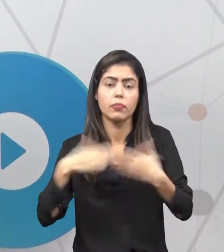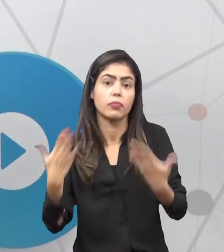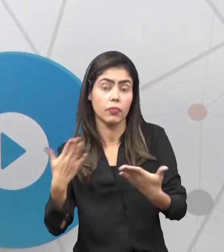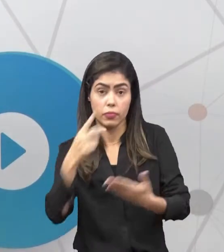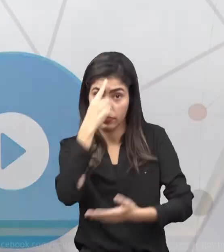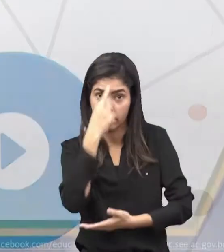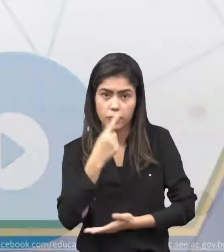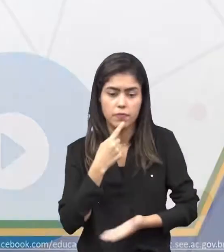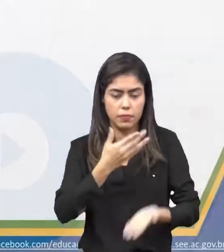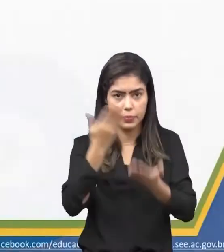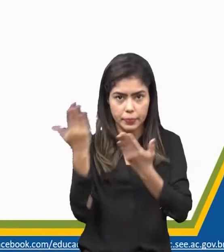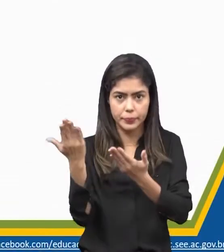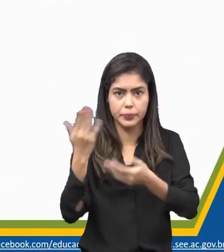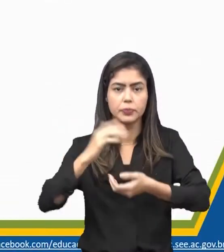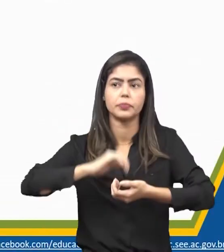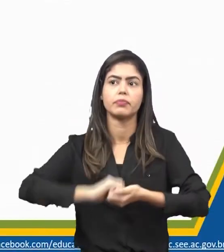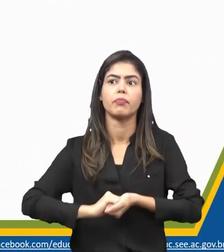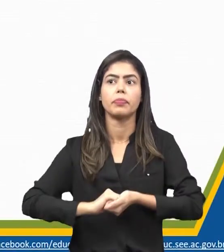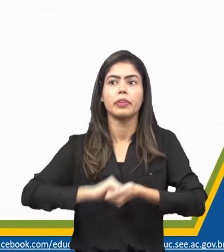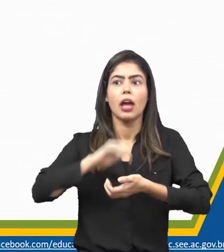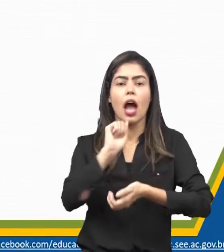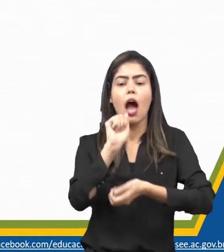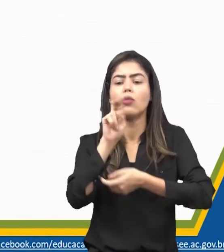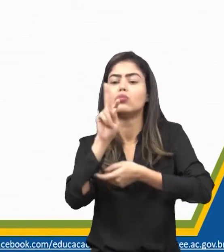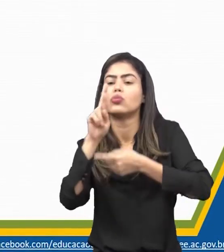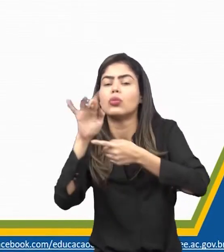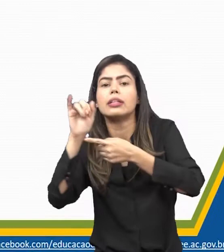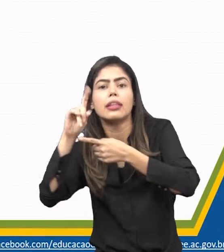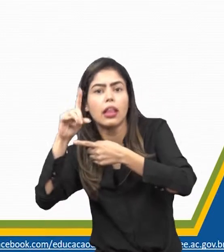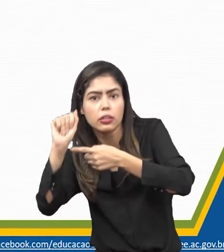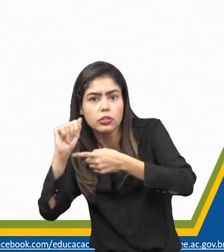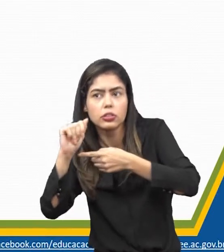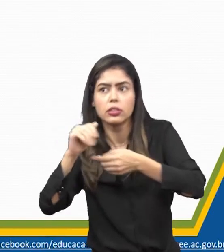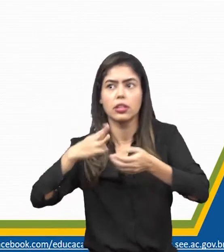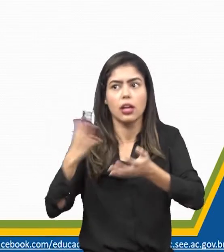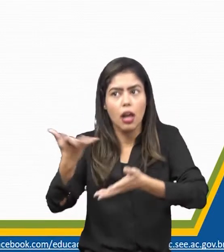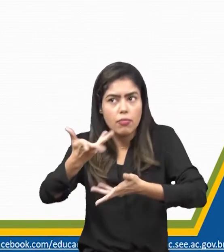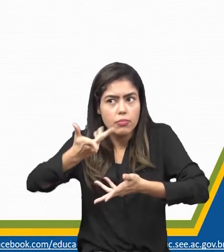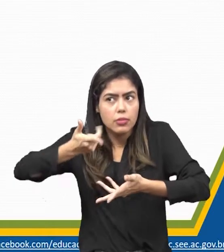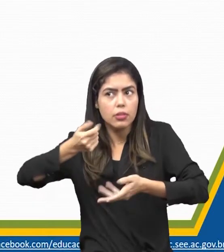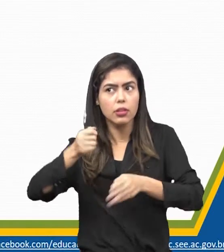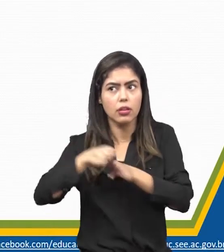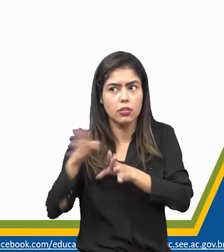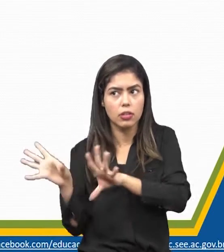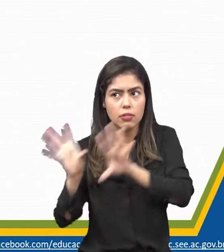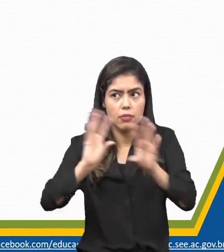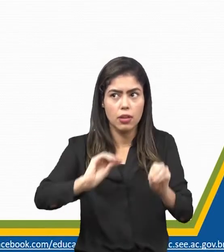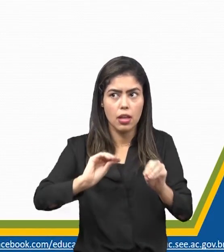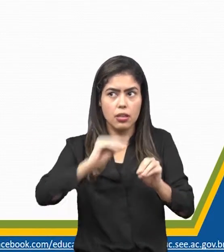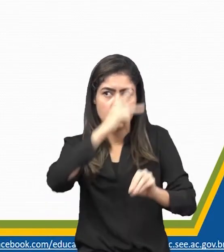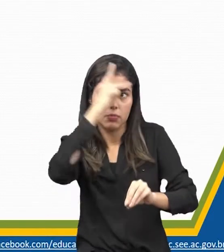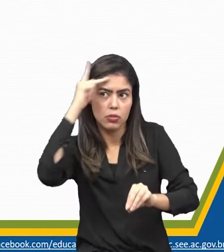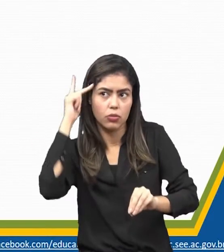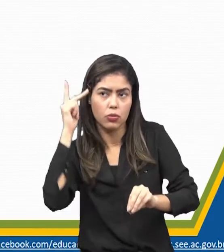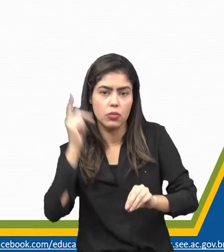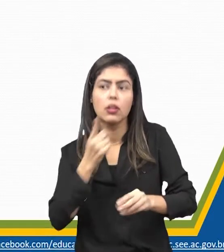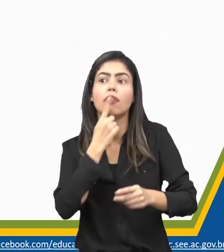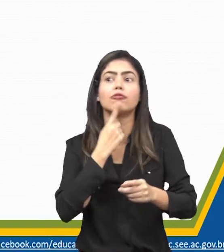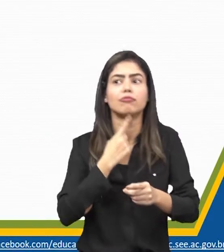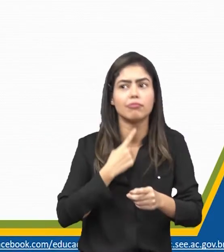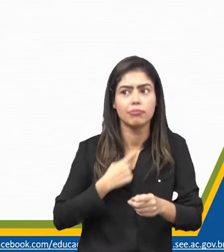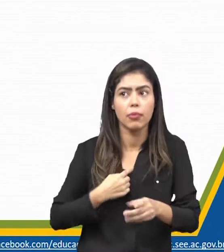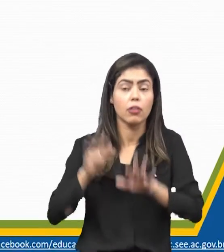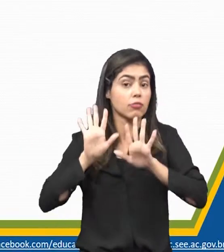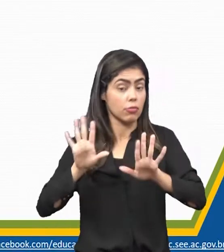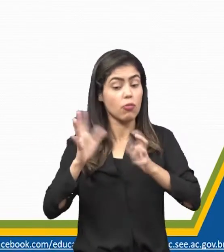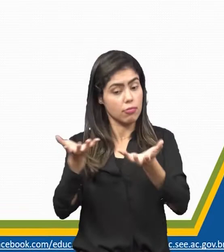na tela. Autoridade seria, então, a habilidade de levar as pessoas a fazerem de boa vontade o que